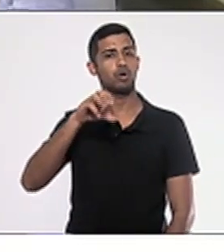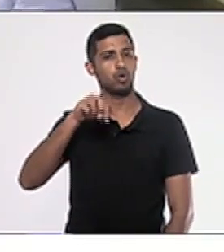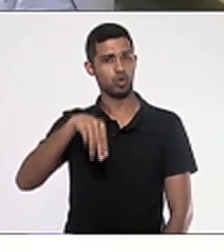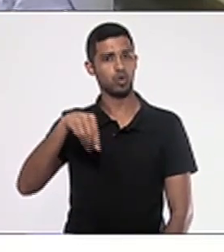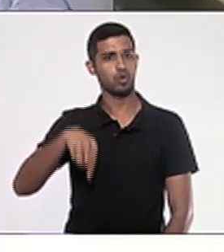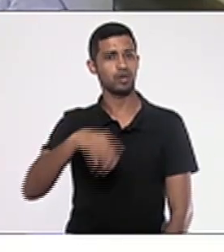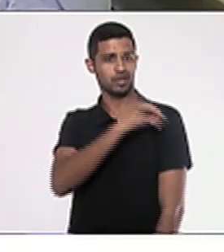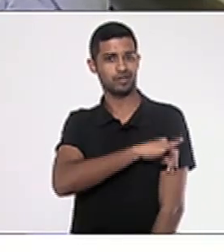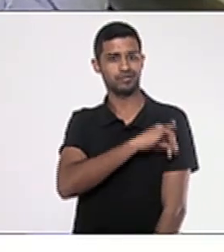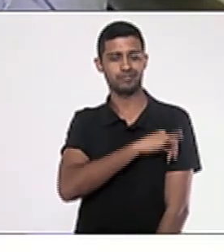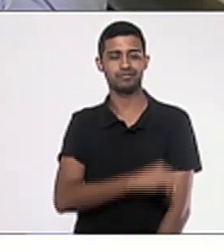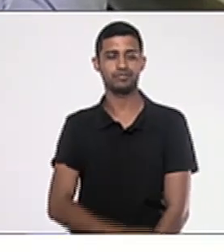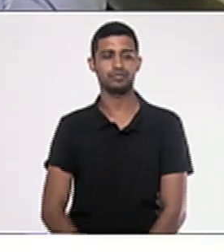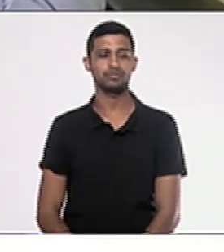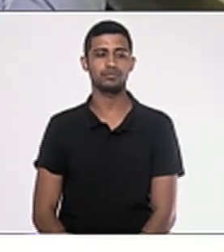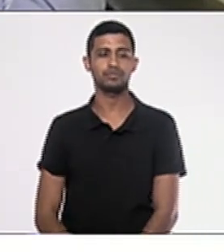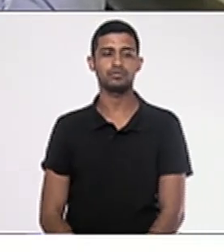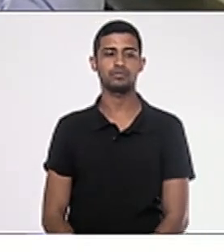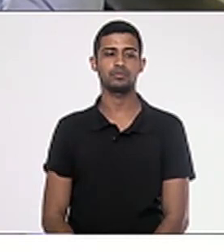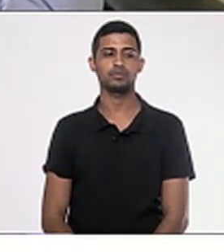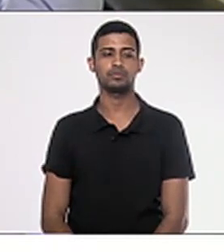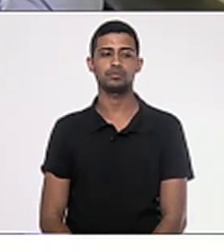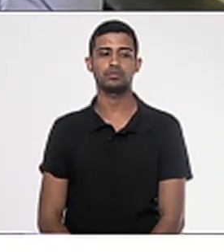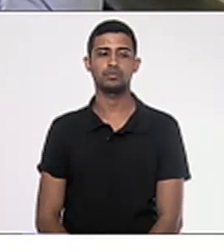como PROCON Carioca, do município do Rio de Janeiro.